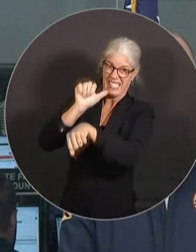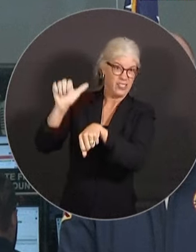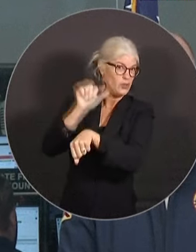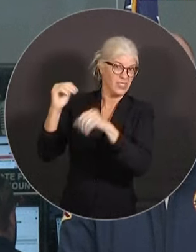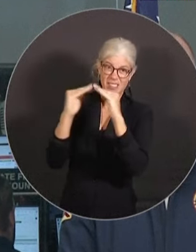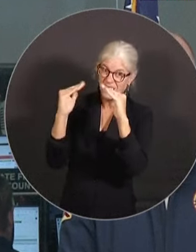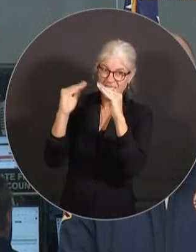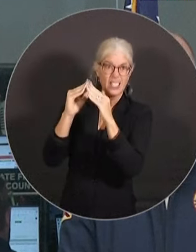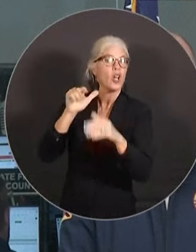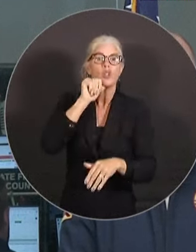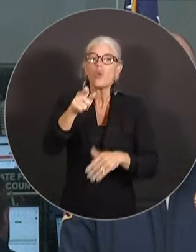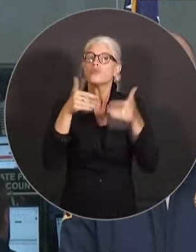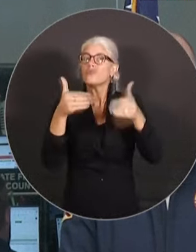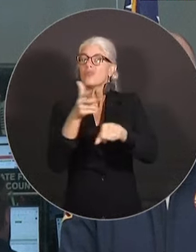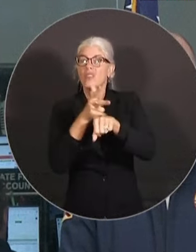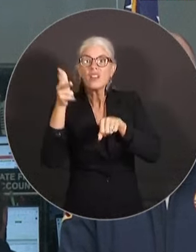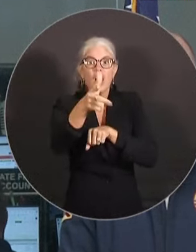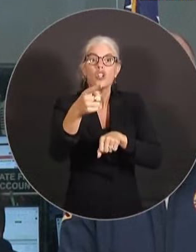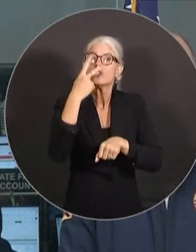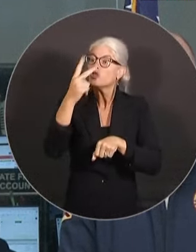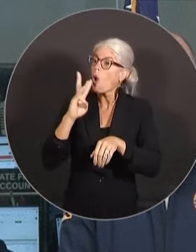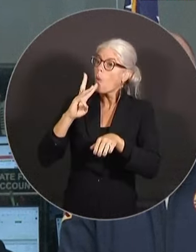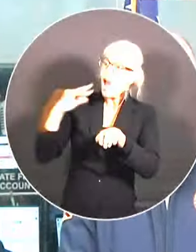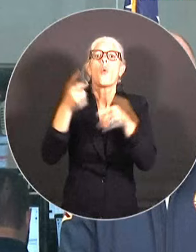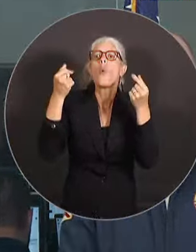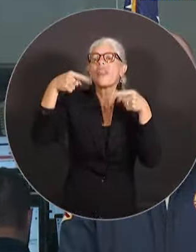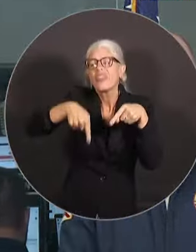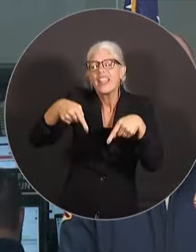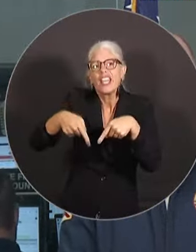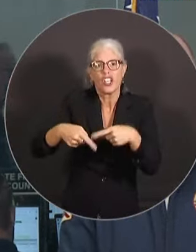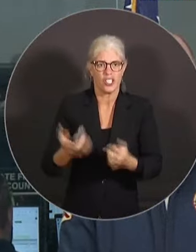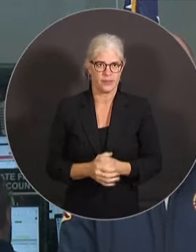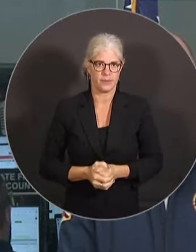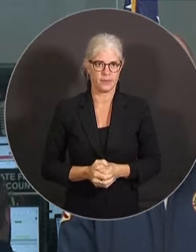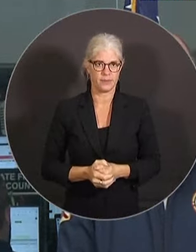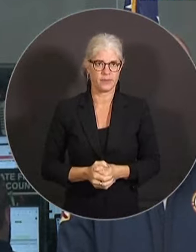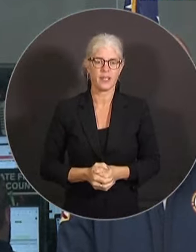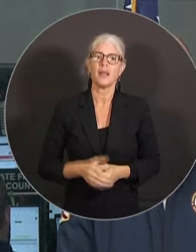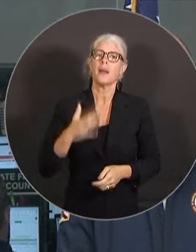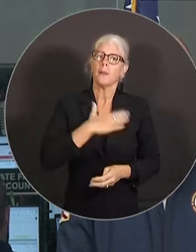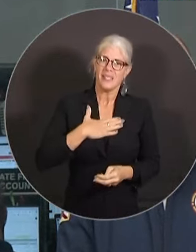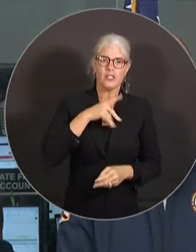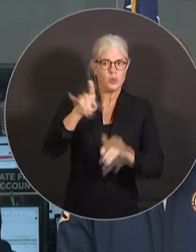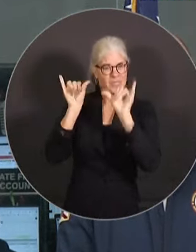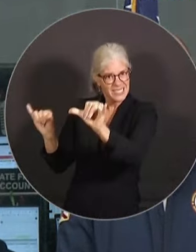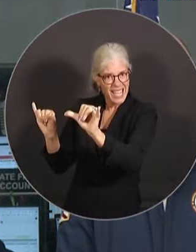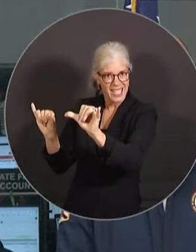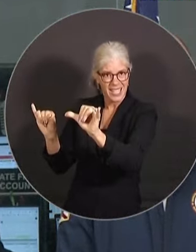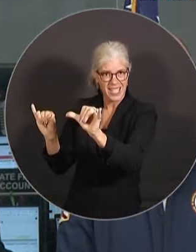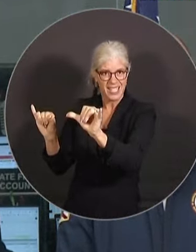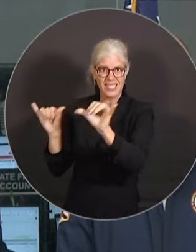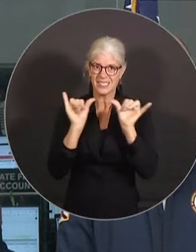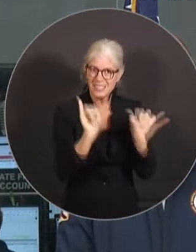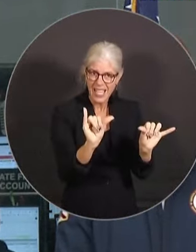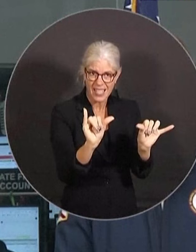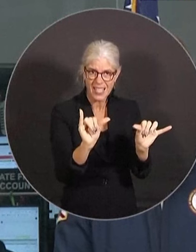roads. Floodwaters and rushing storm surge are very dangerous. Stay put until the storm has passed. If you are in